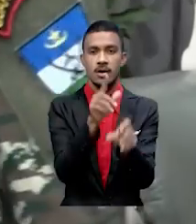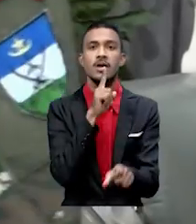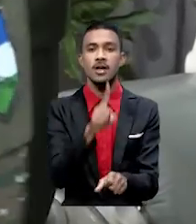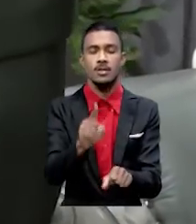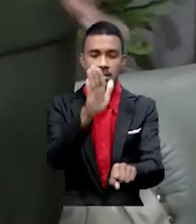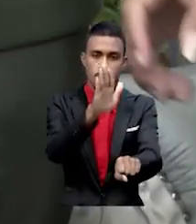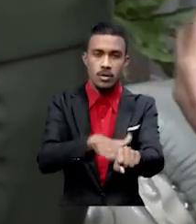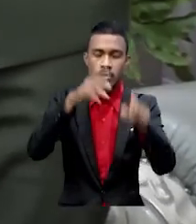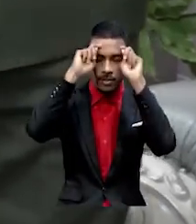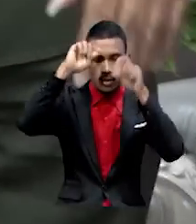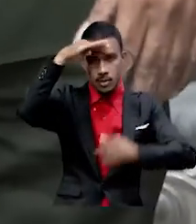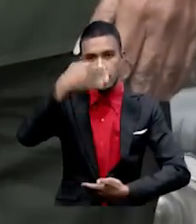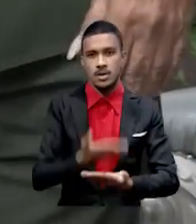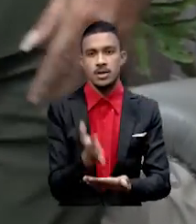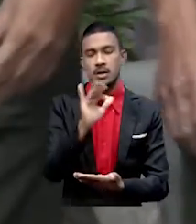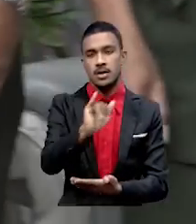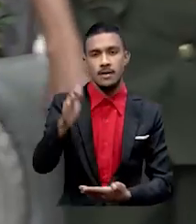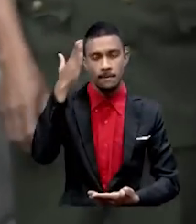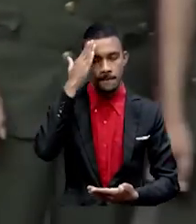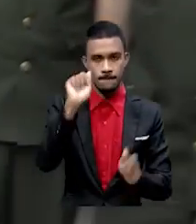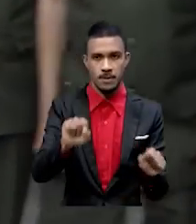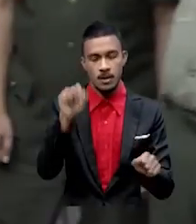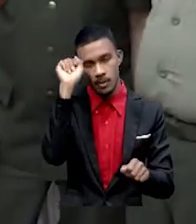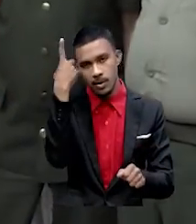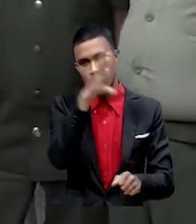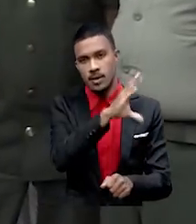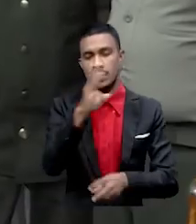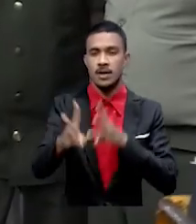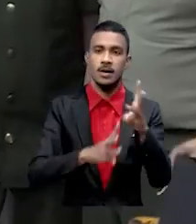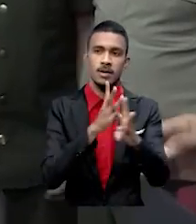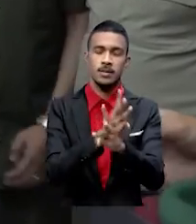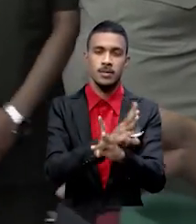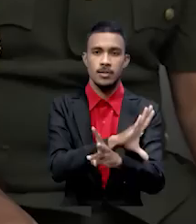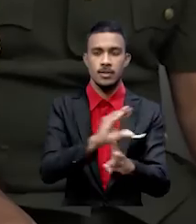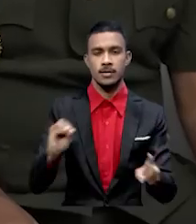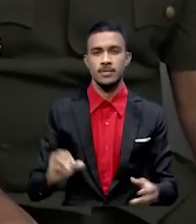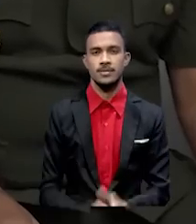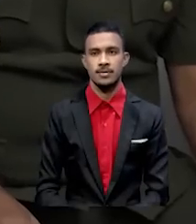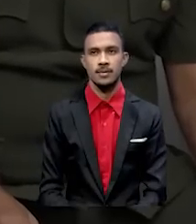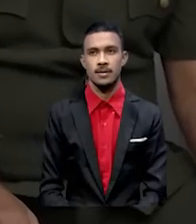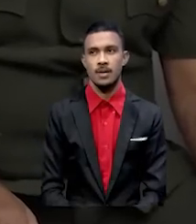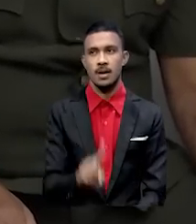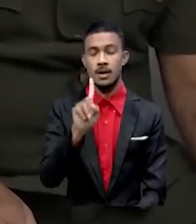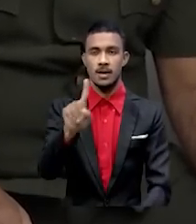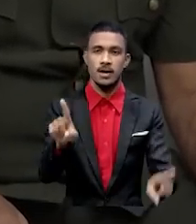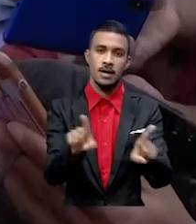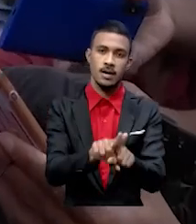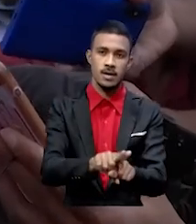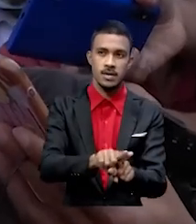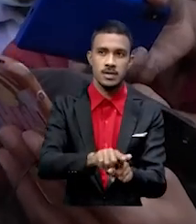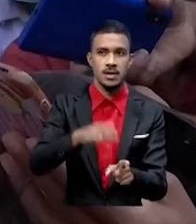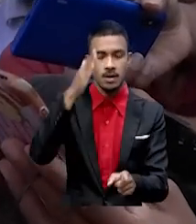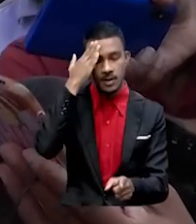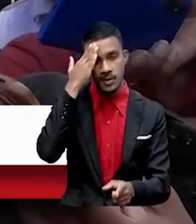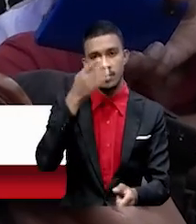fanung Timor-Ansira nia consciência, hodi compreende problema railaran no Iamondo. Ida ne sinal positivo de